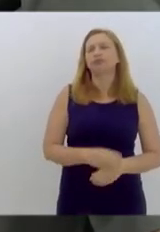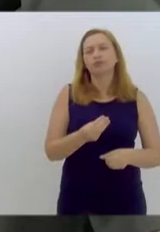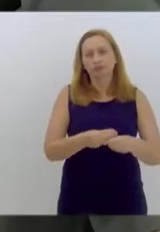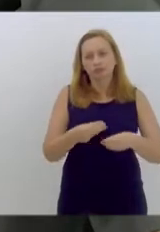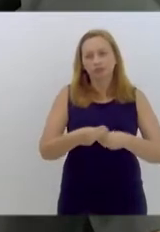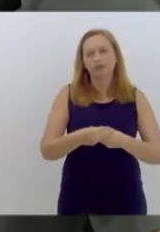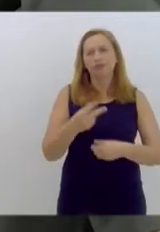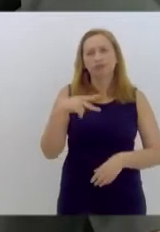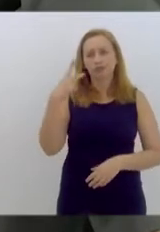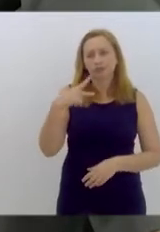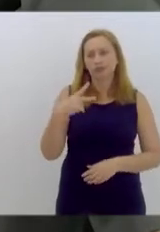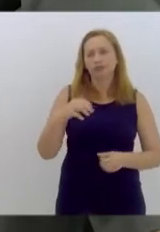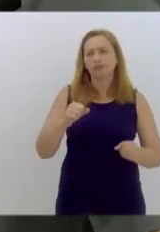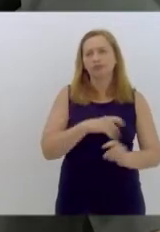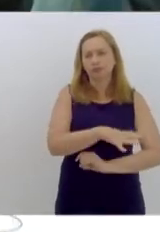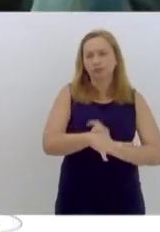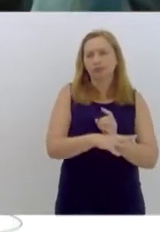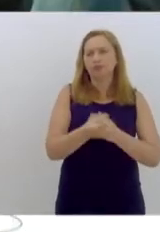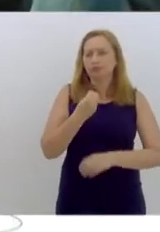políticas sociais. Bom,